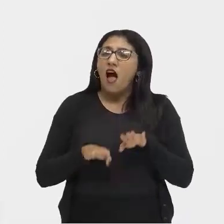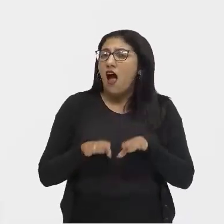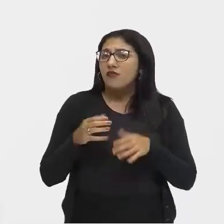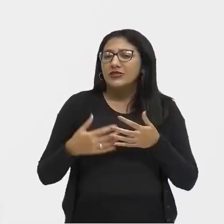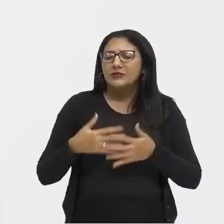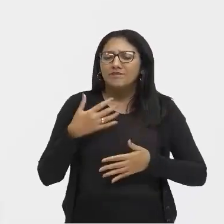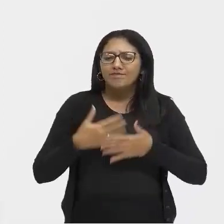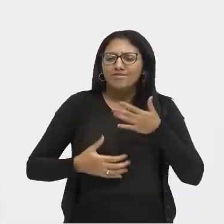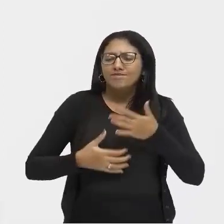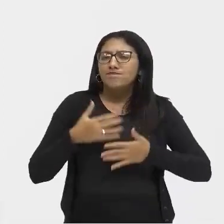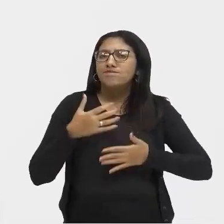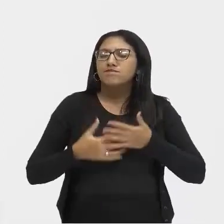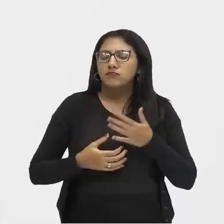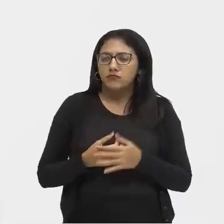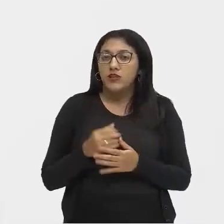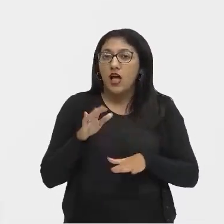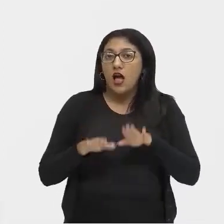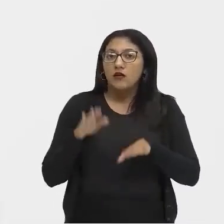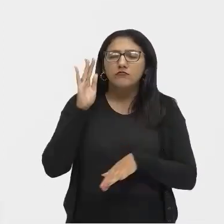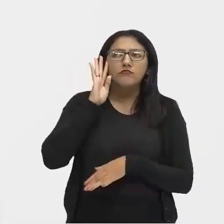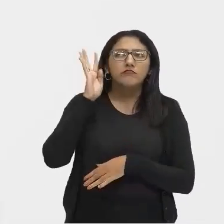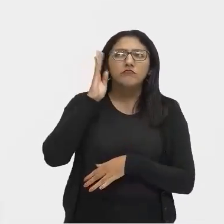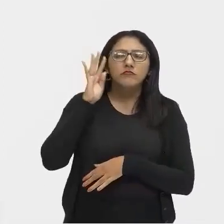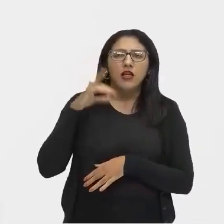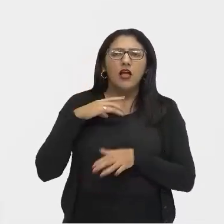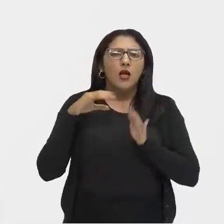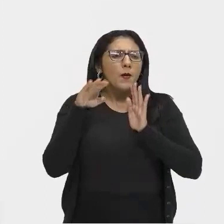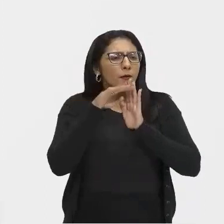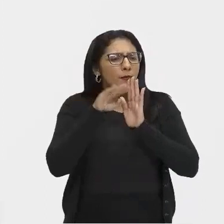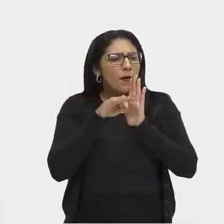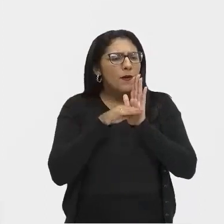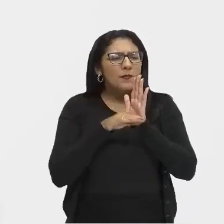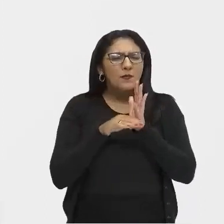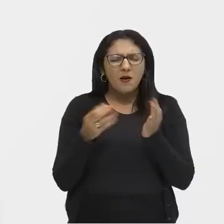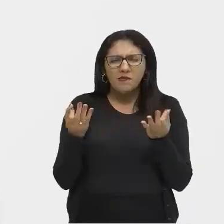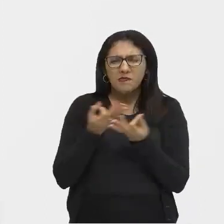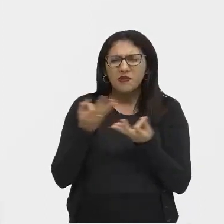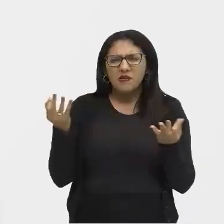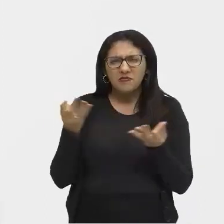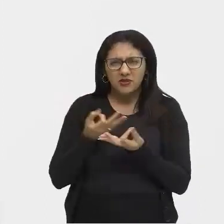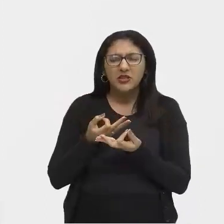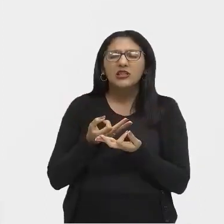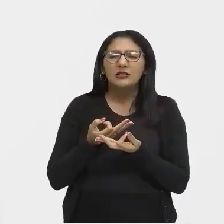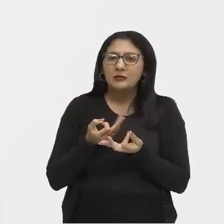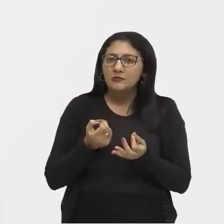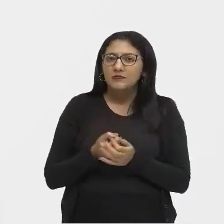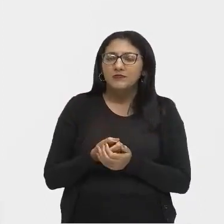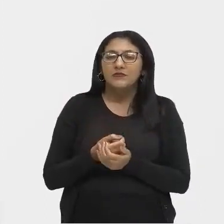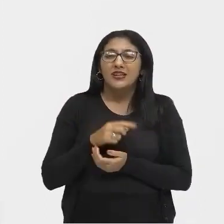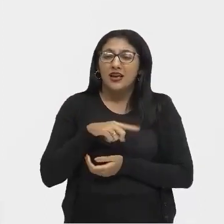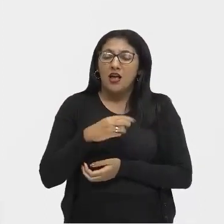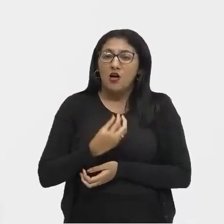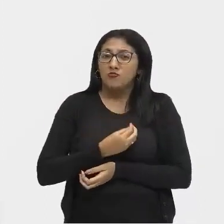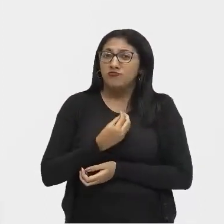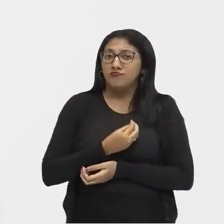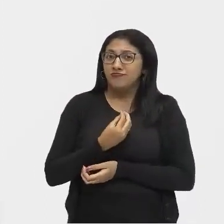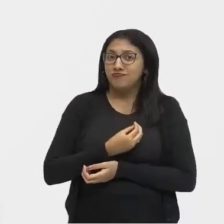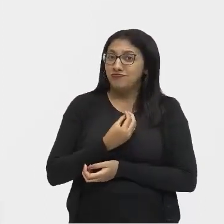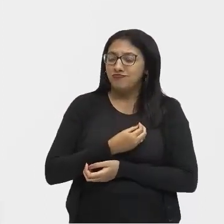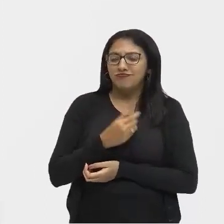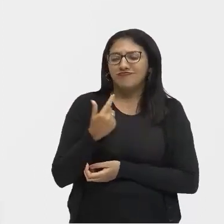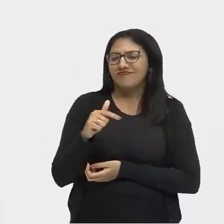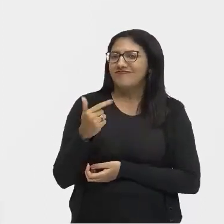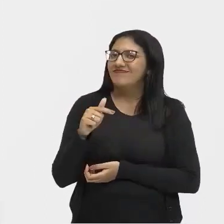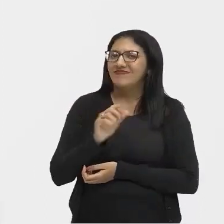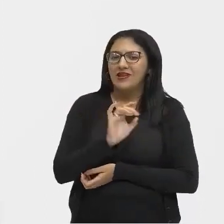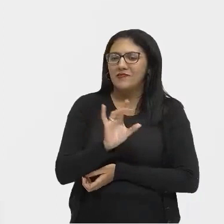pessoal. Existe no imaginário social um padrão ideal de excelência, que na verdade não é vivenciado por